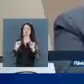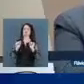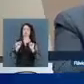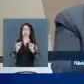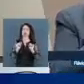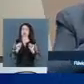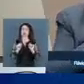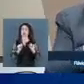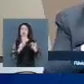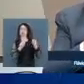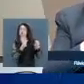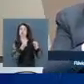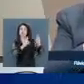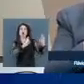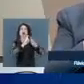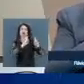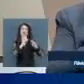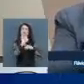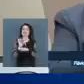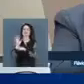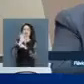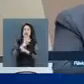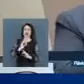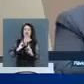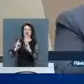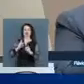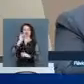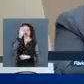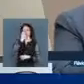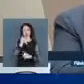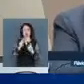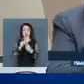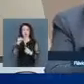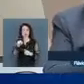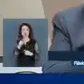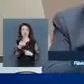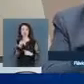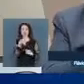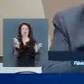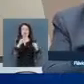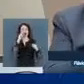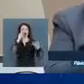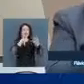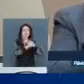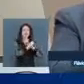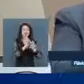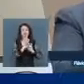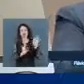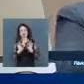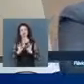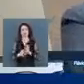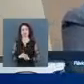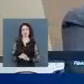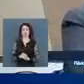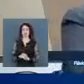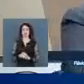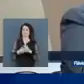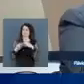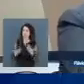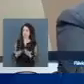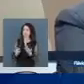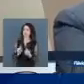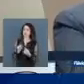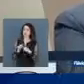os estados, um diálogo sério para que esse dinheiro seja aplicado. E aí, senador Cajuru, é por aí que nós